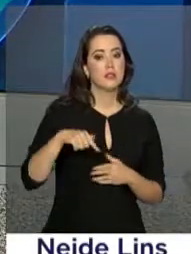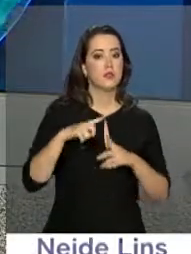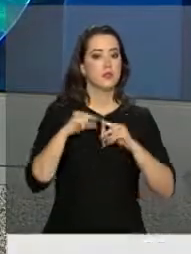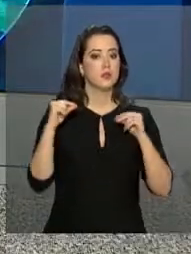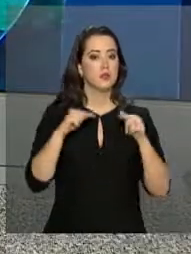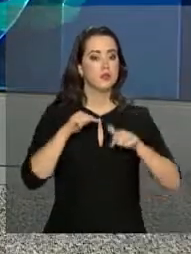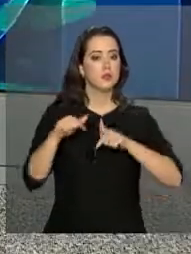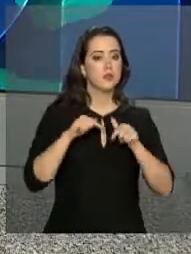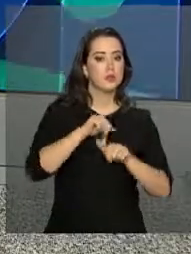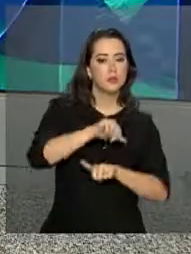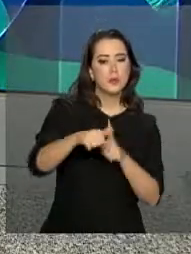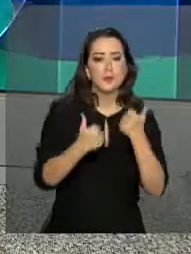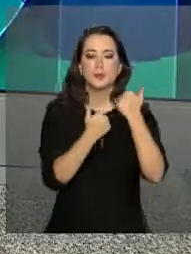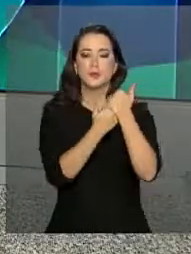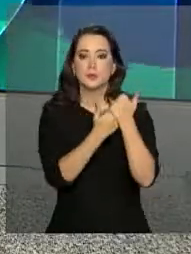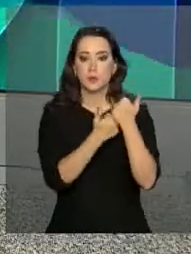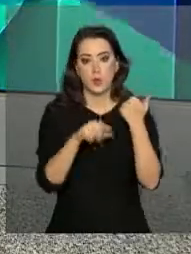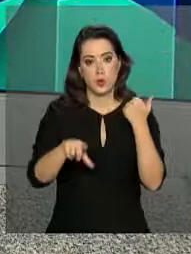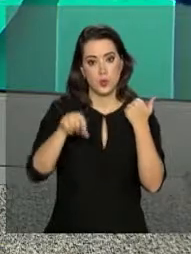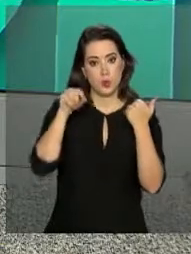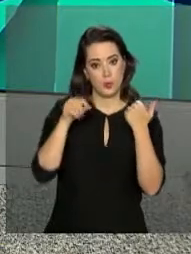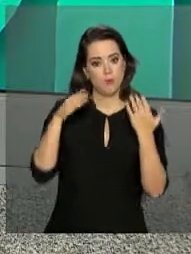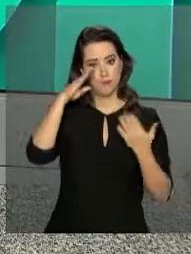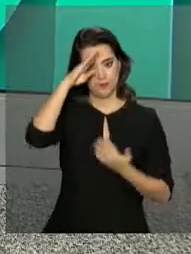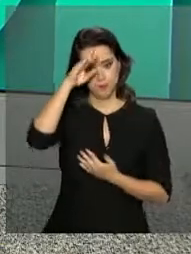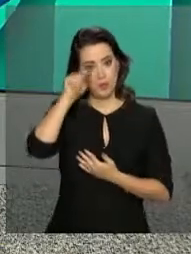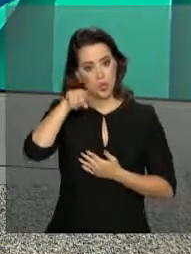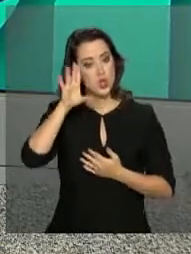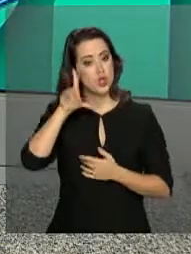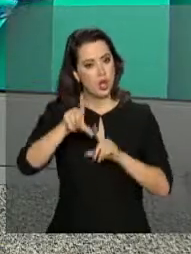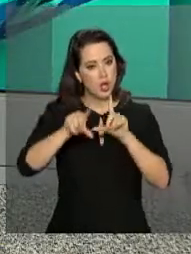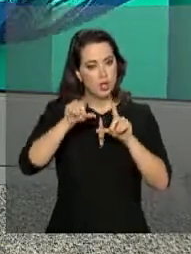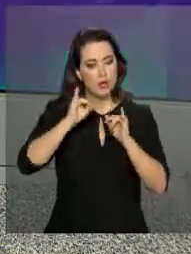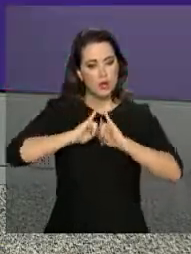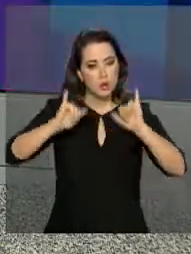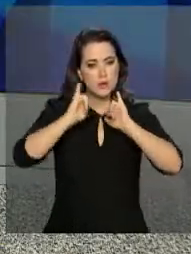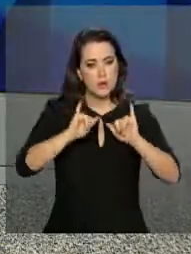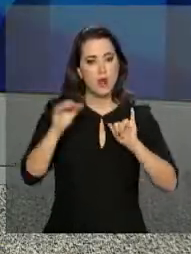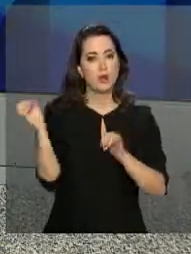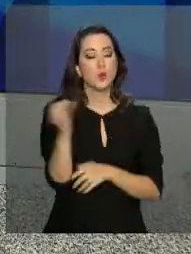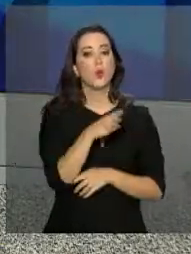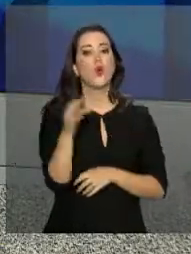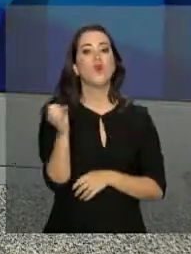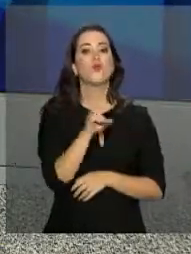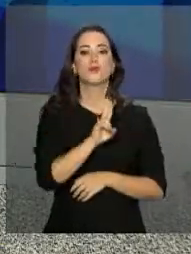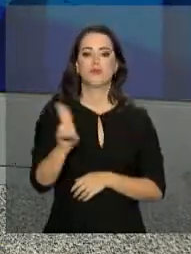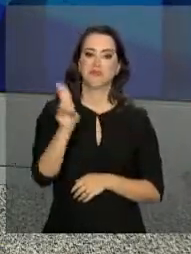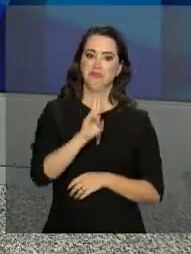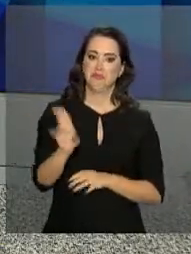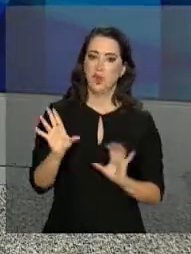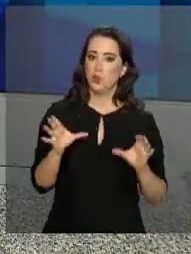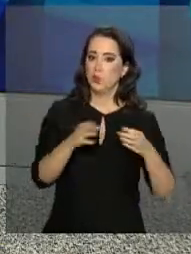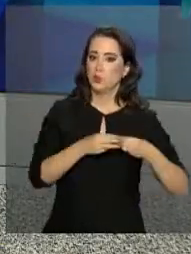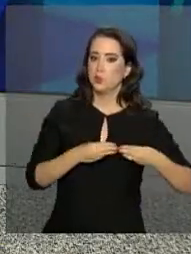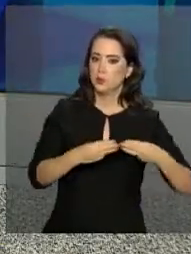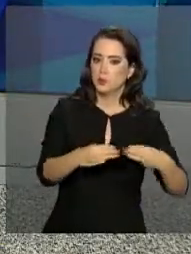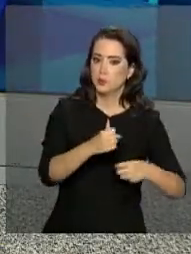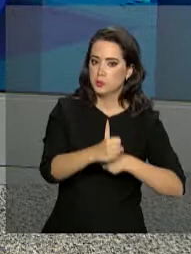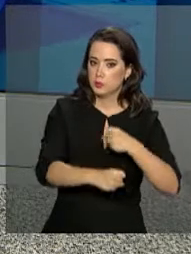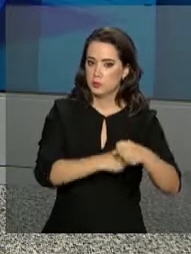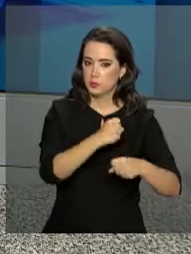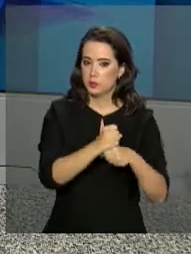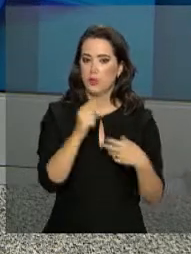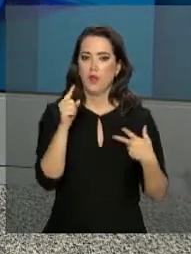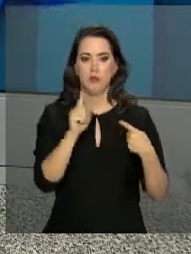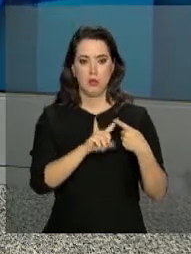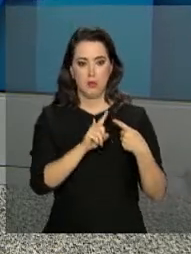brasília os trabalhos de transição do governo eleito foram anunciados hoje novos nomes que vão compor os ministérios no ano que vem